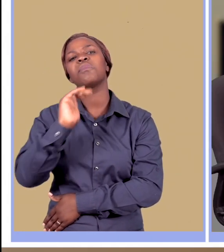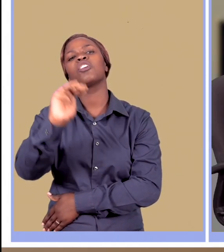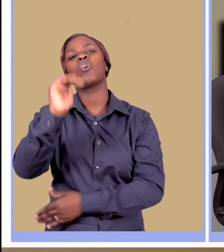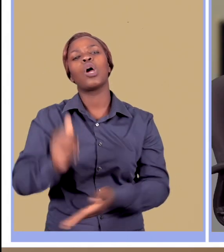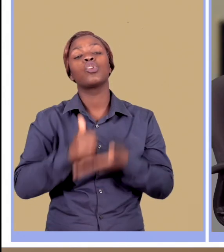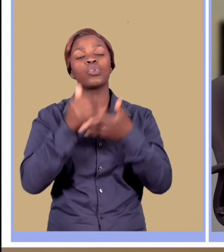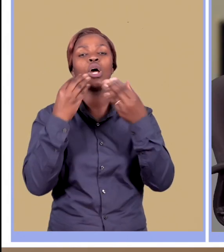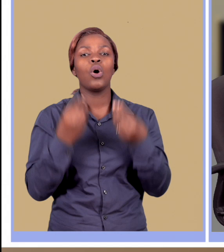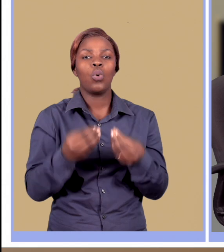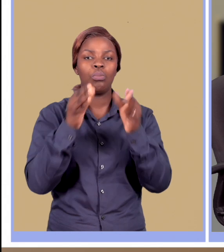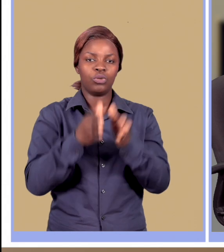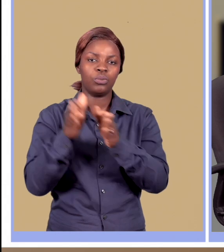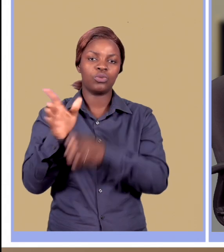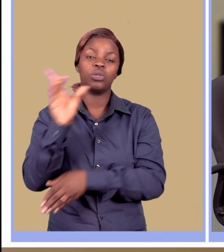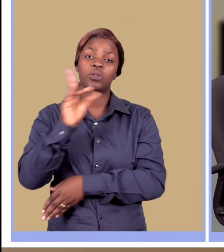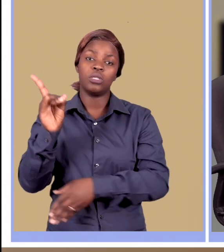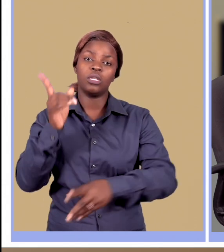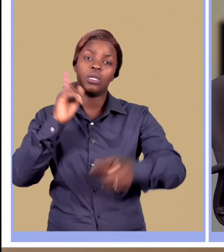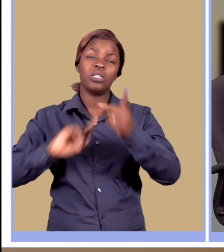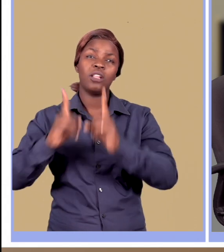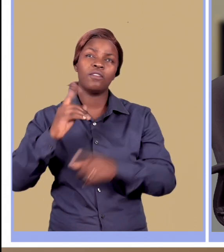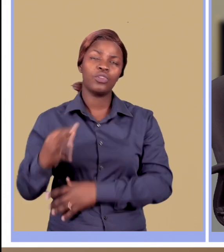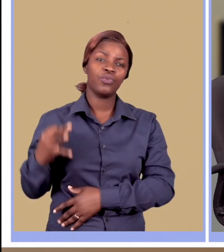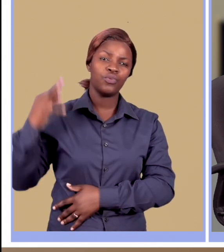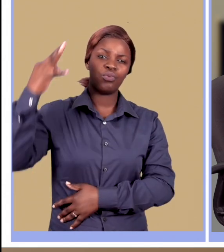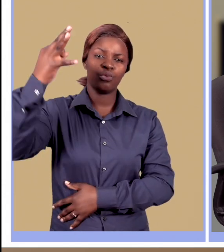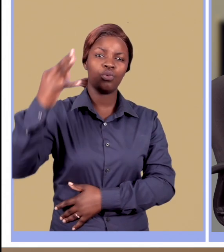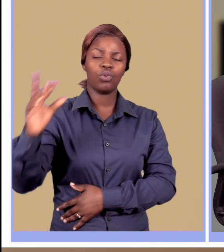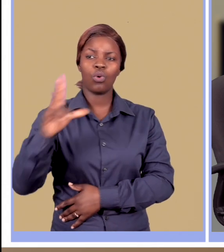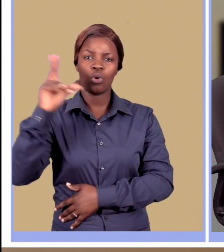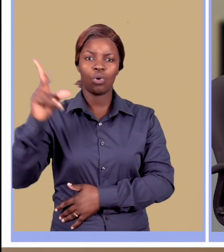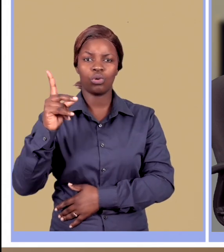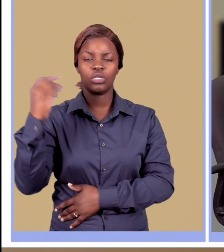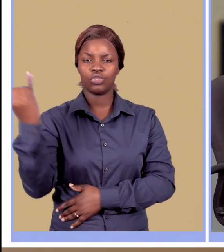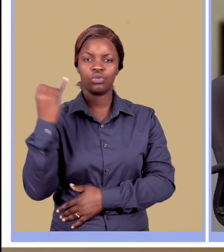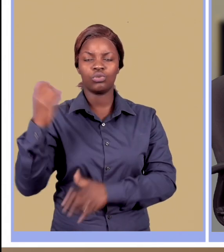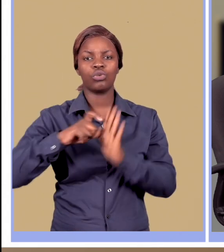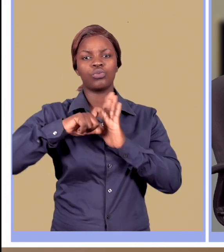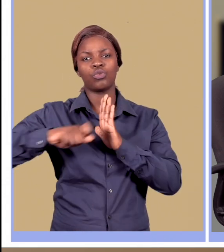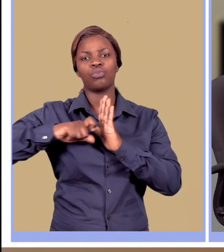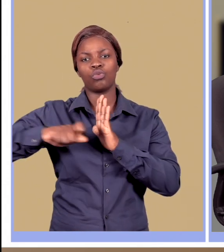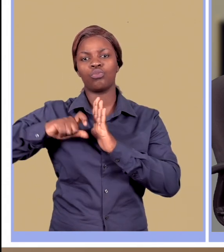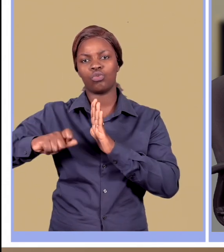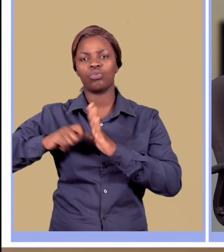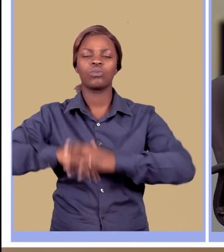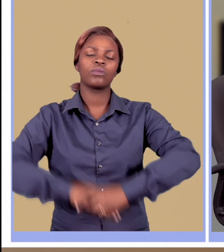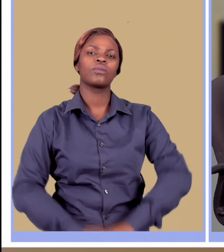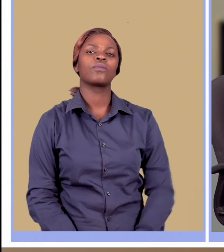no futuro, servir como exemplo para se massificar a intervenção em todos os comitês a nível